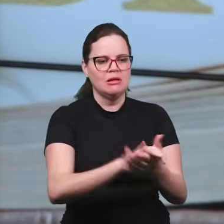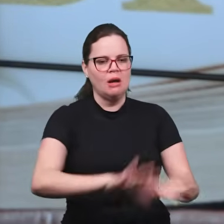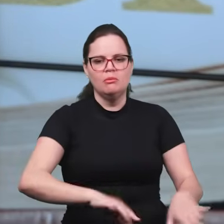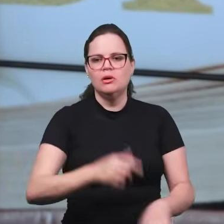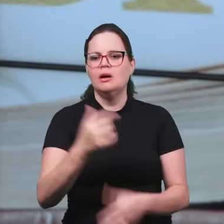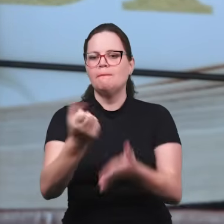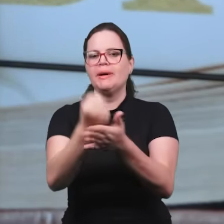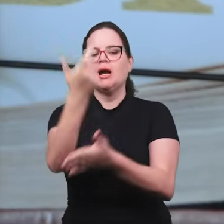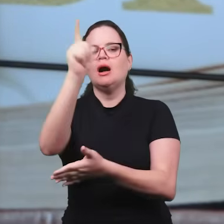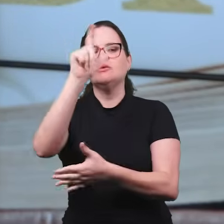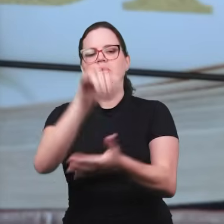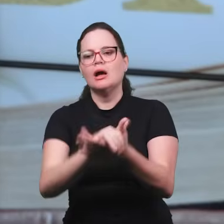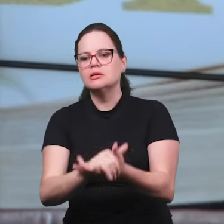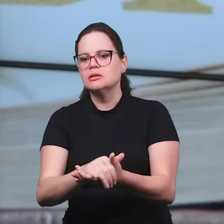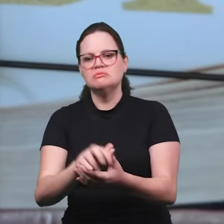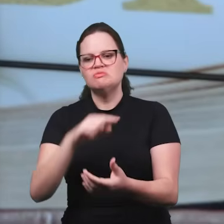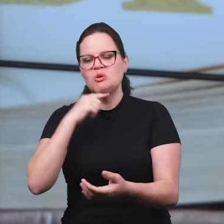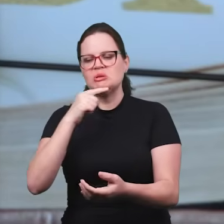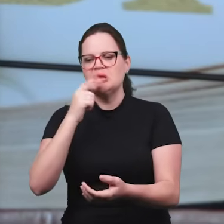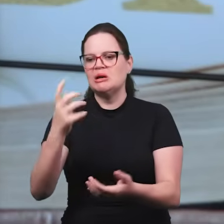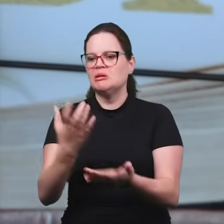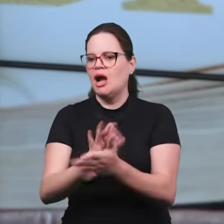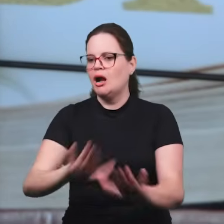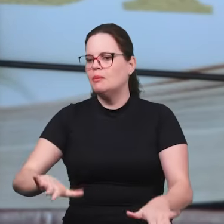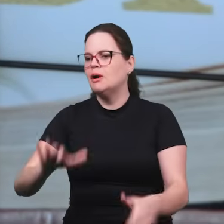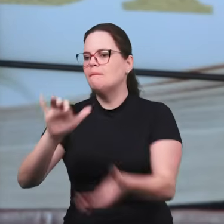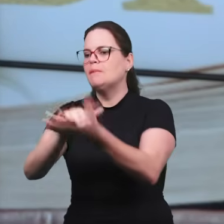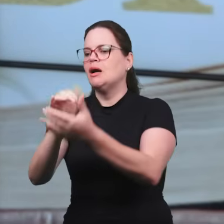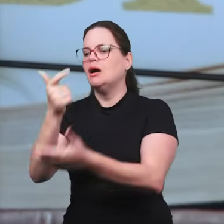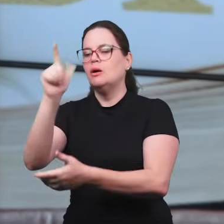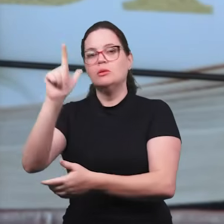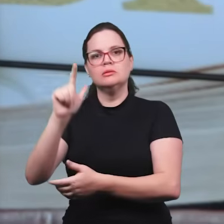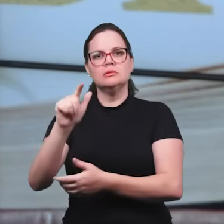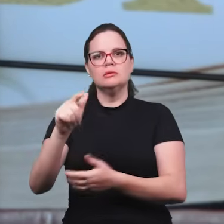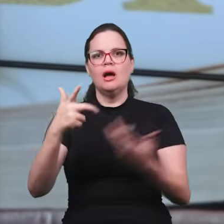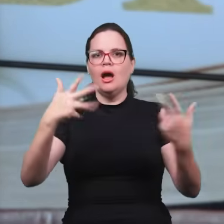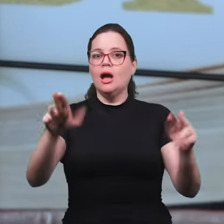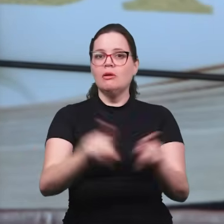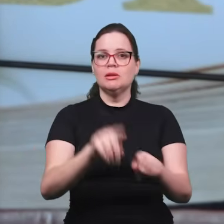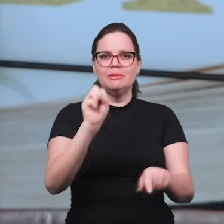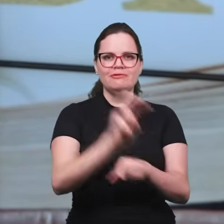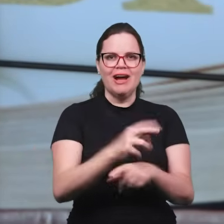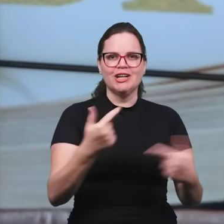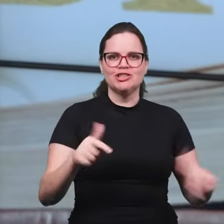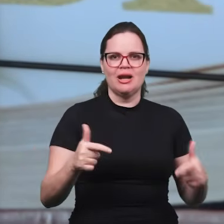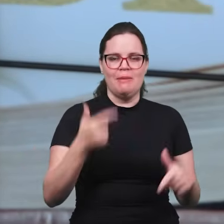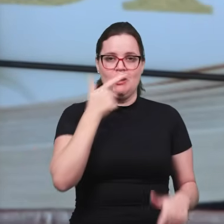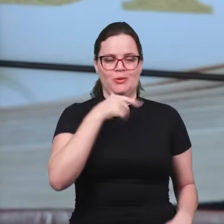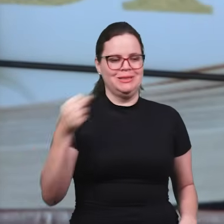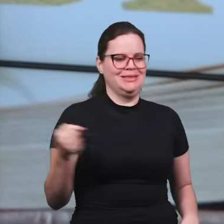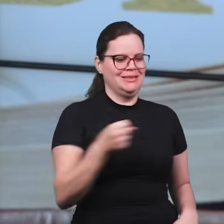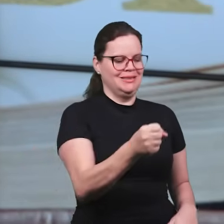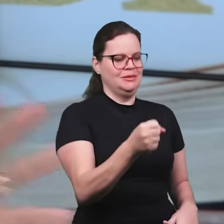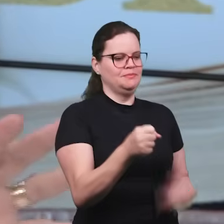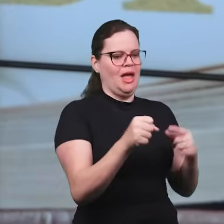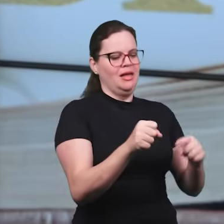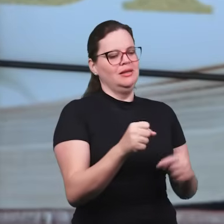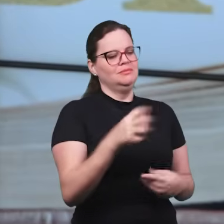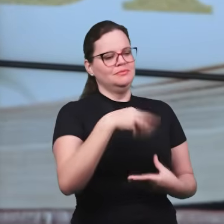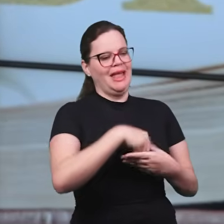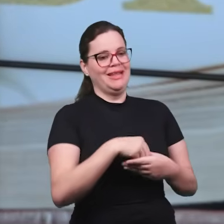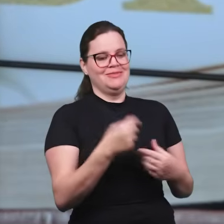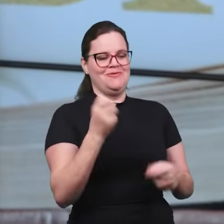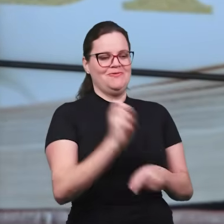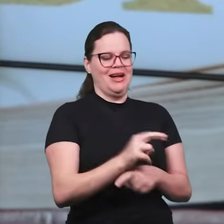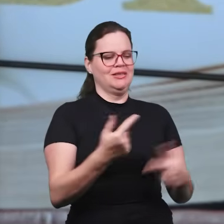E às vezes isso acontece com o emprego. A pessoa entra no emprego e às vezes ela alcança aquilo que ela queria e de repente ela fala, mas não estou